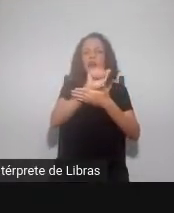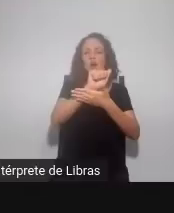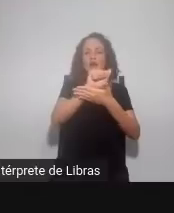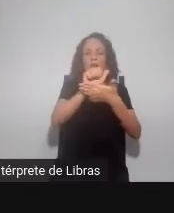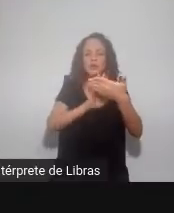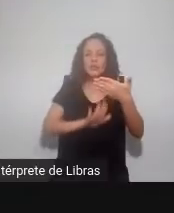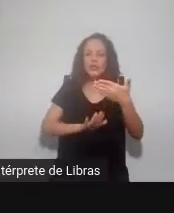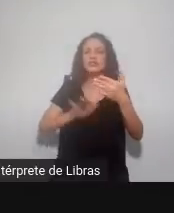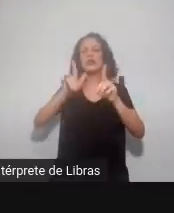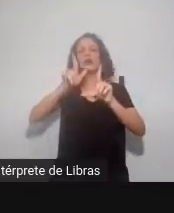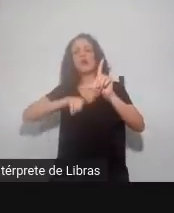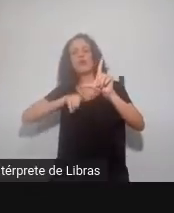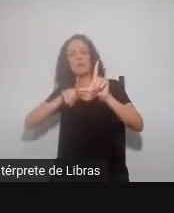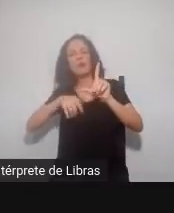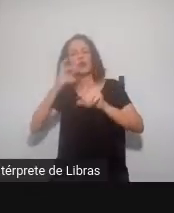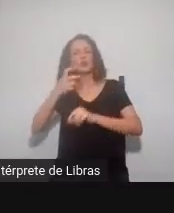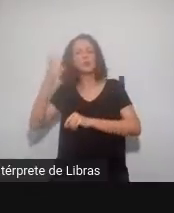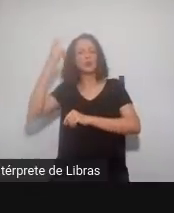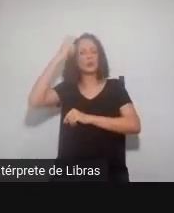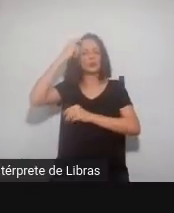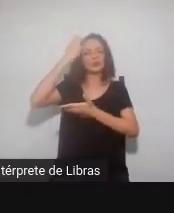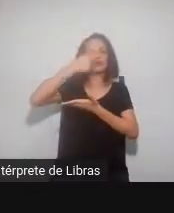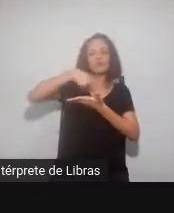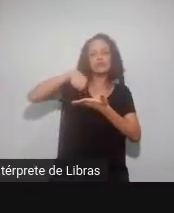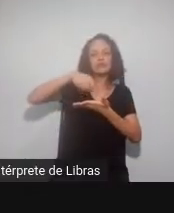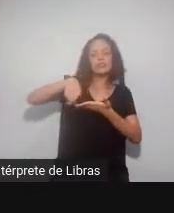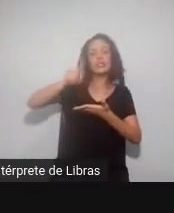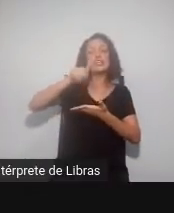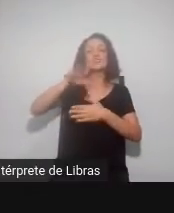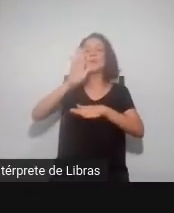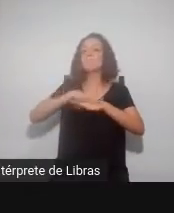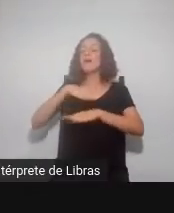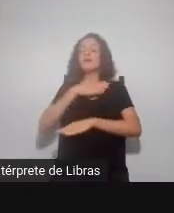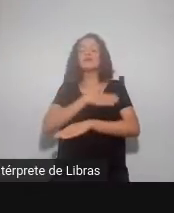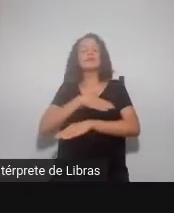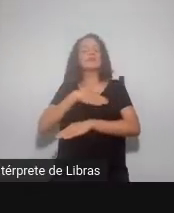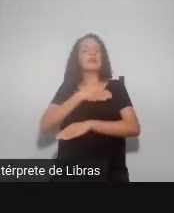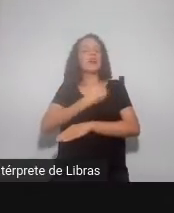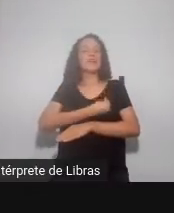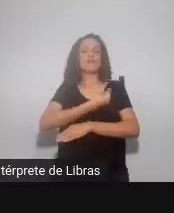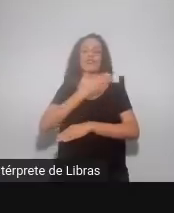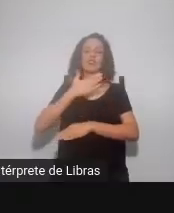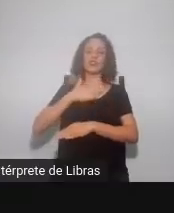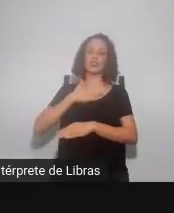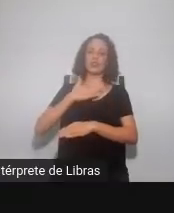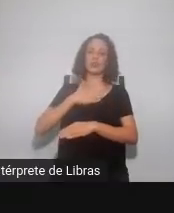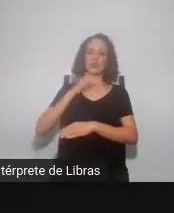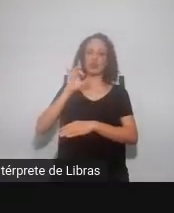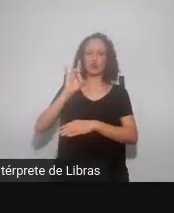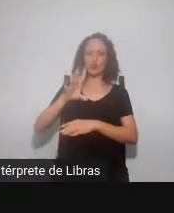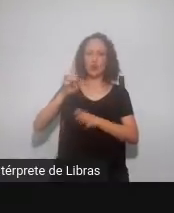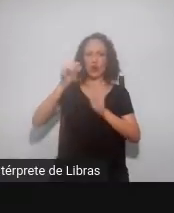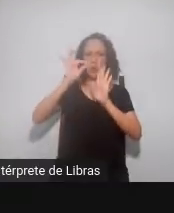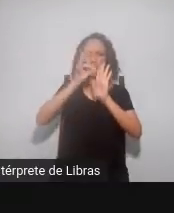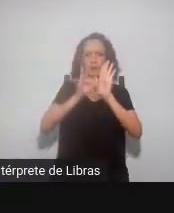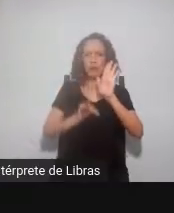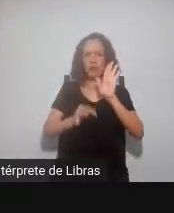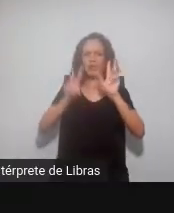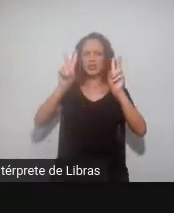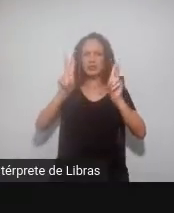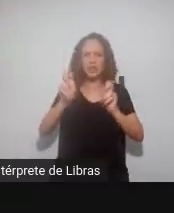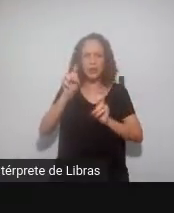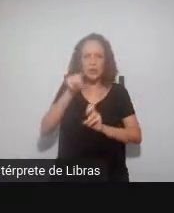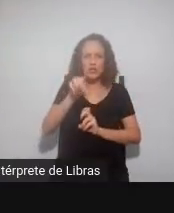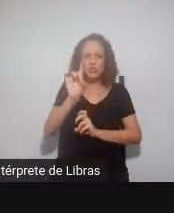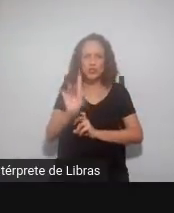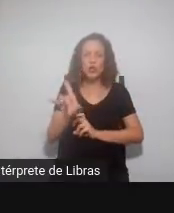escrita, é uma das coisas que eu mais gosto de fazer na vida. Não só falar, mas como trabalhar. E